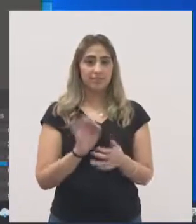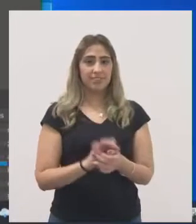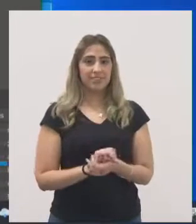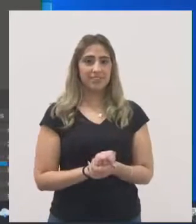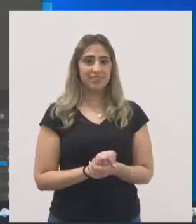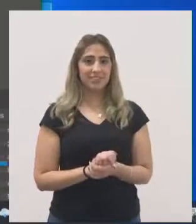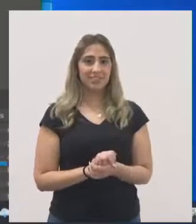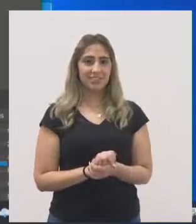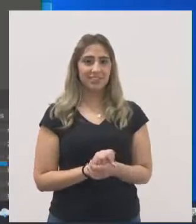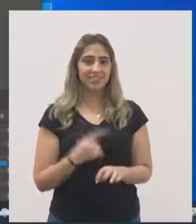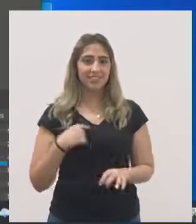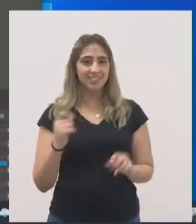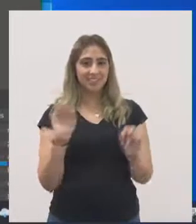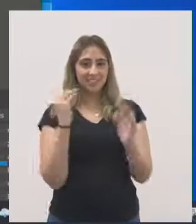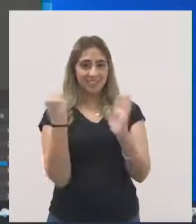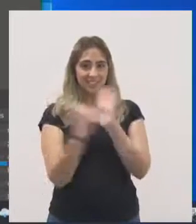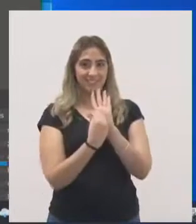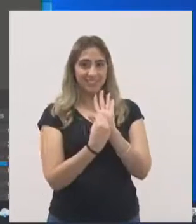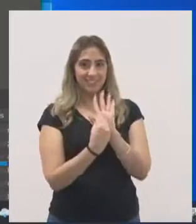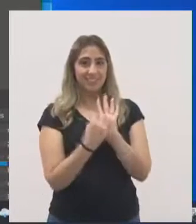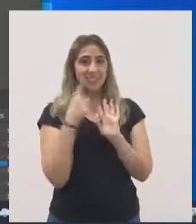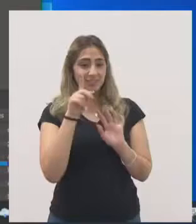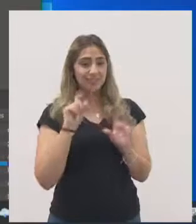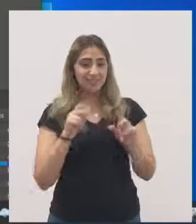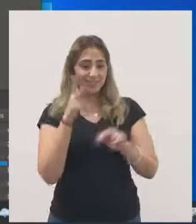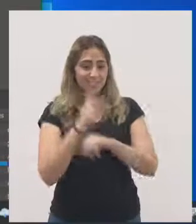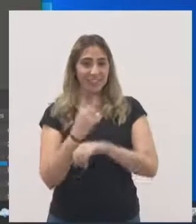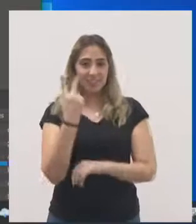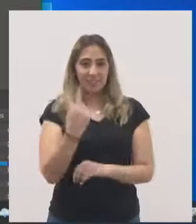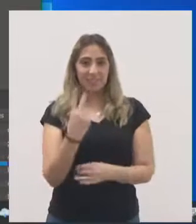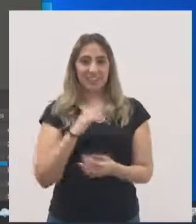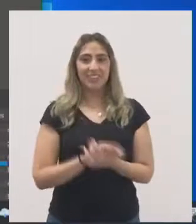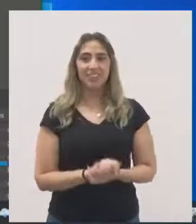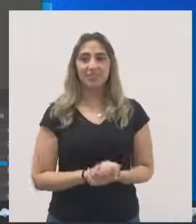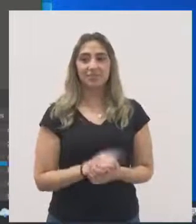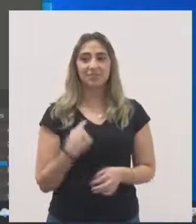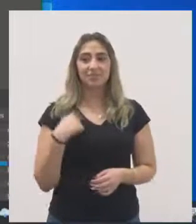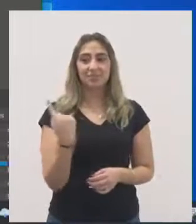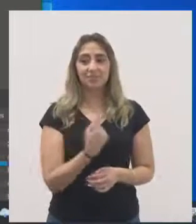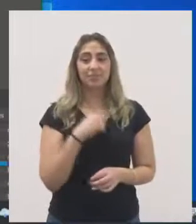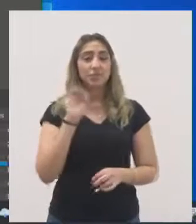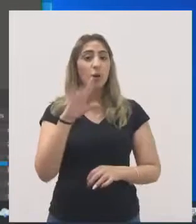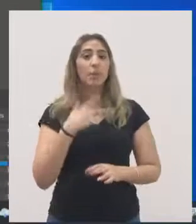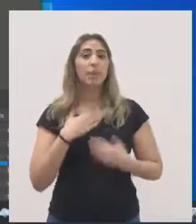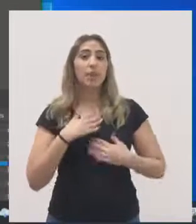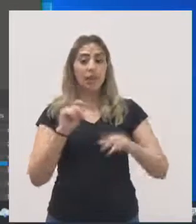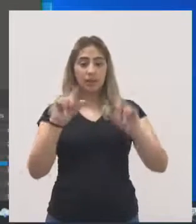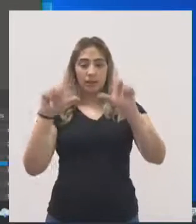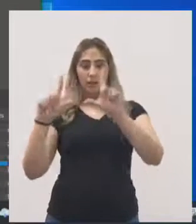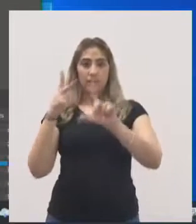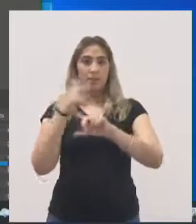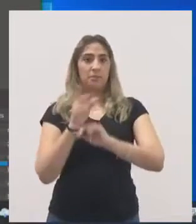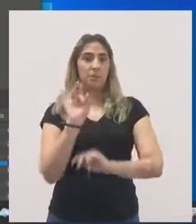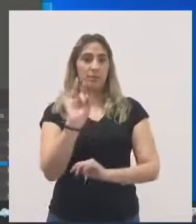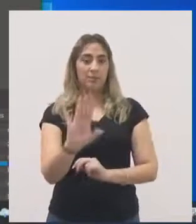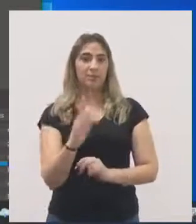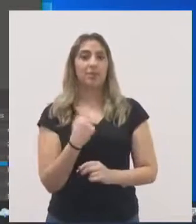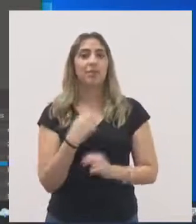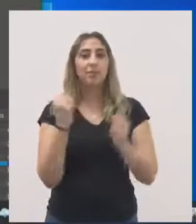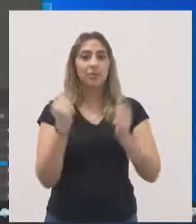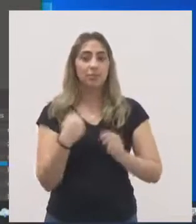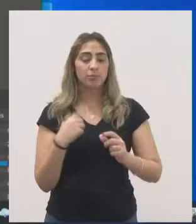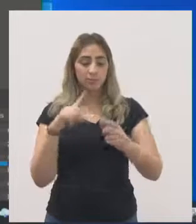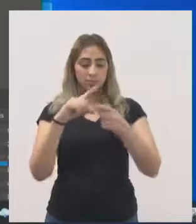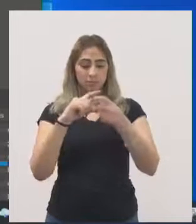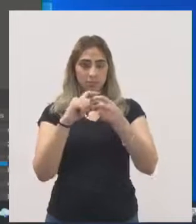aí eu coloquei, então, nessa cena 2, só a minha webcam. Eu posso vir aqui no cadeado